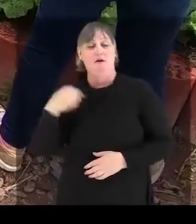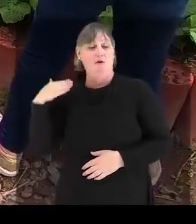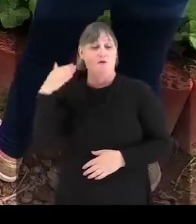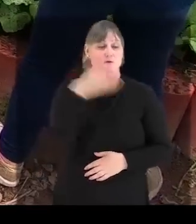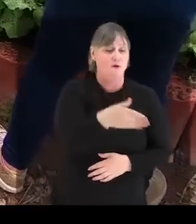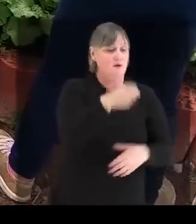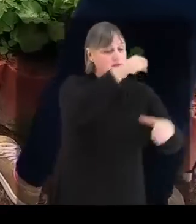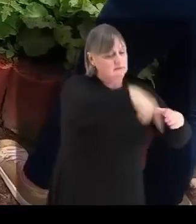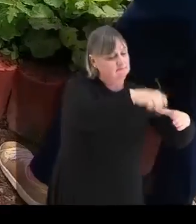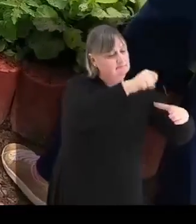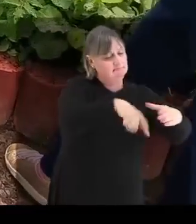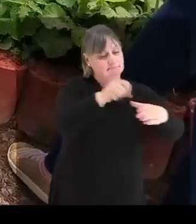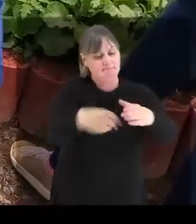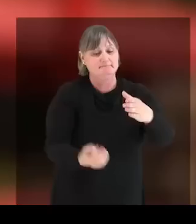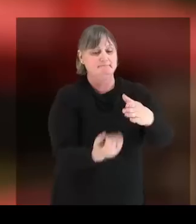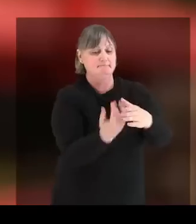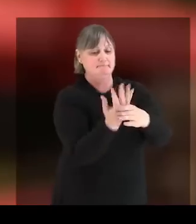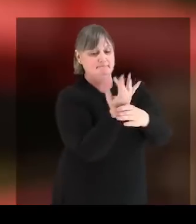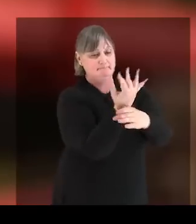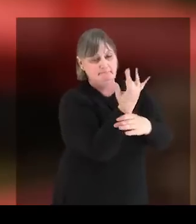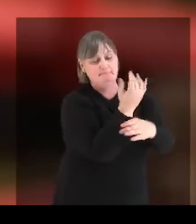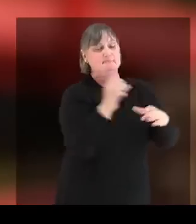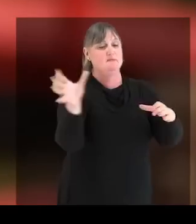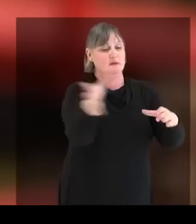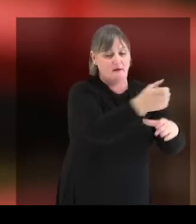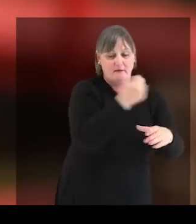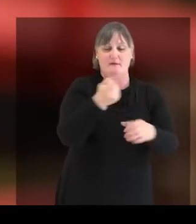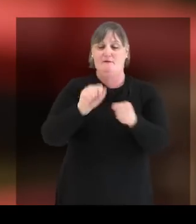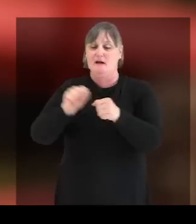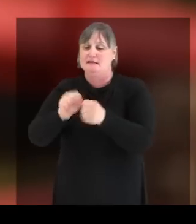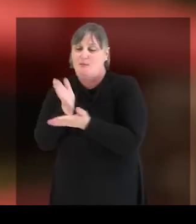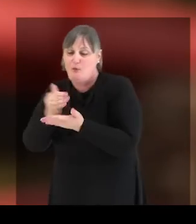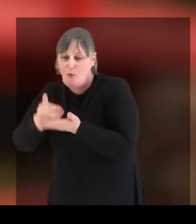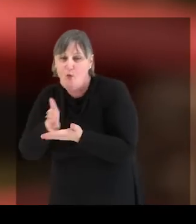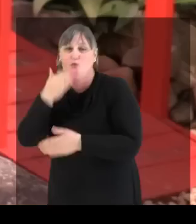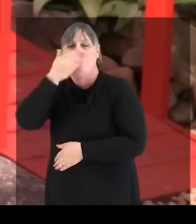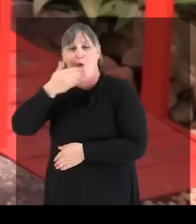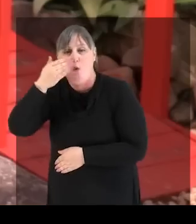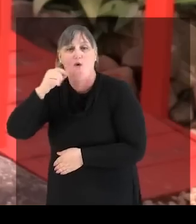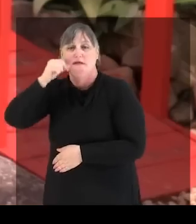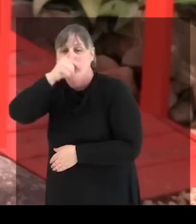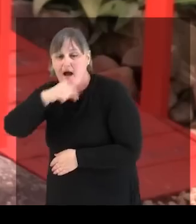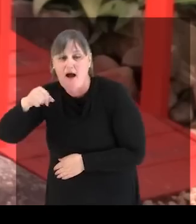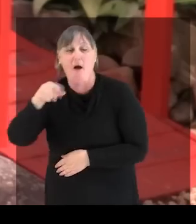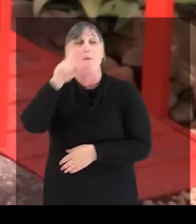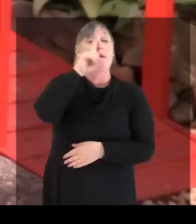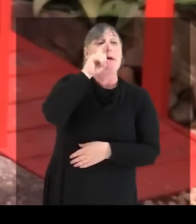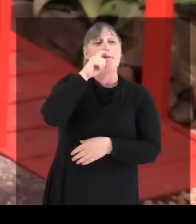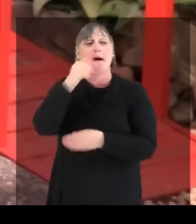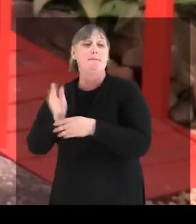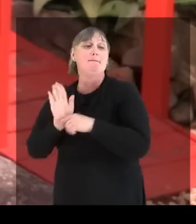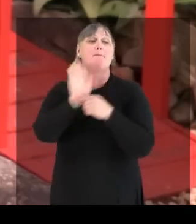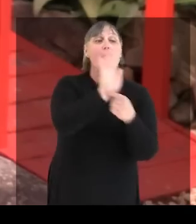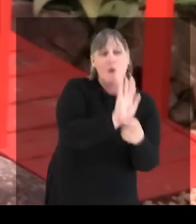levo eles para a horta comigo. Eles plantam, daí quando a gente tá grande, a gente colhe, faz bolo, faz torta, leva para os pais ver a